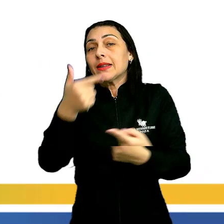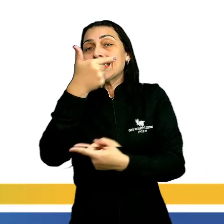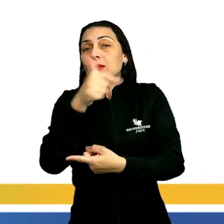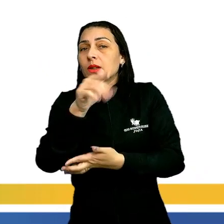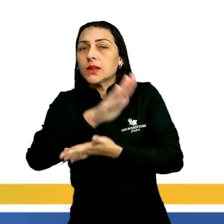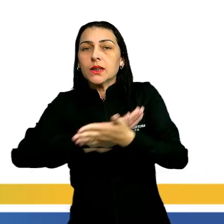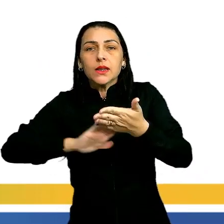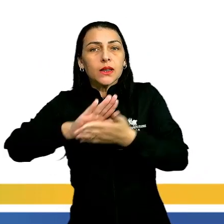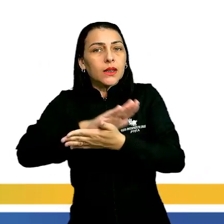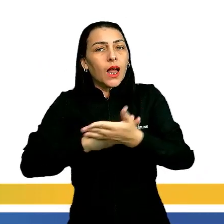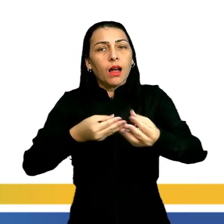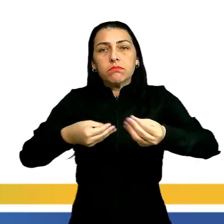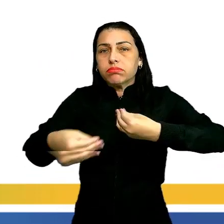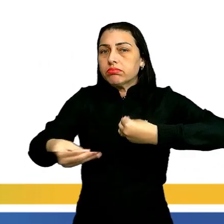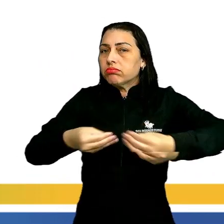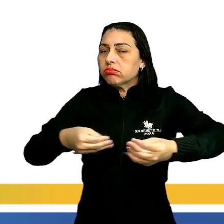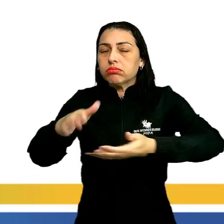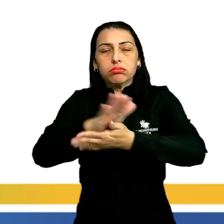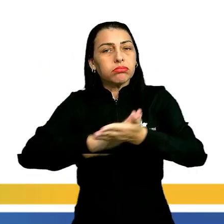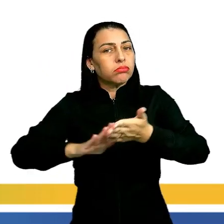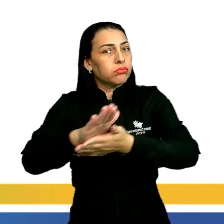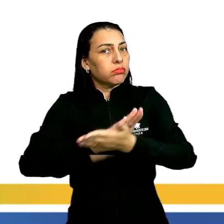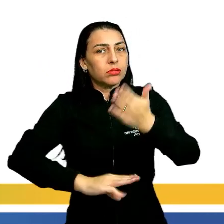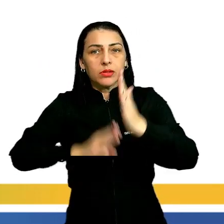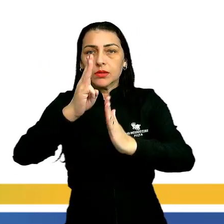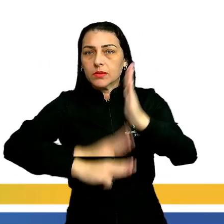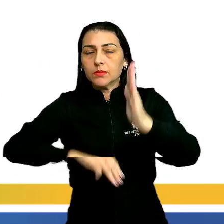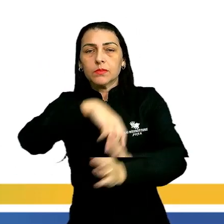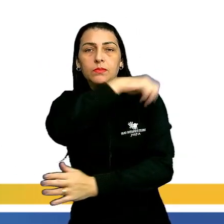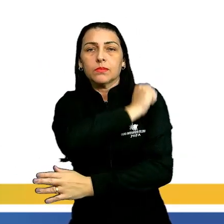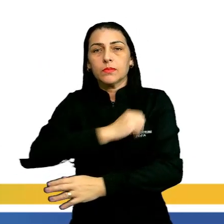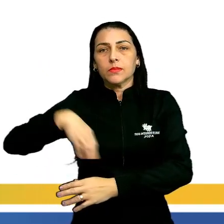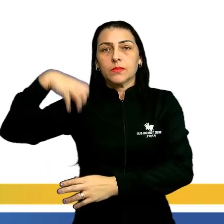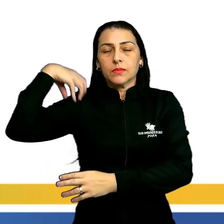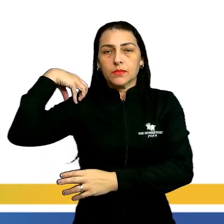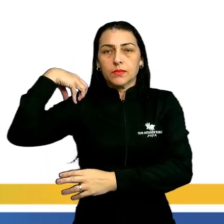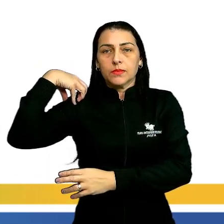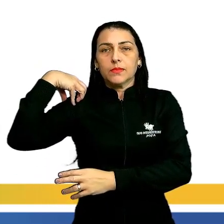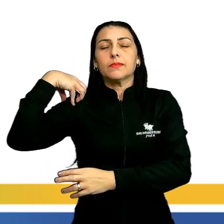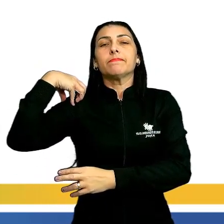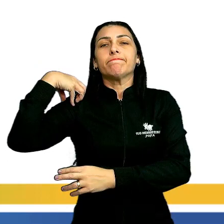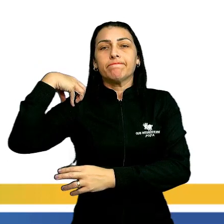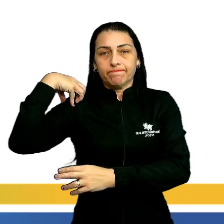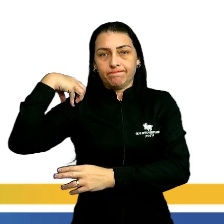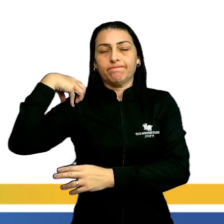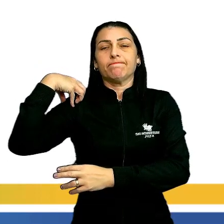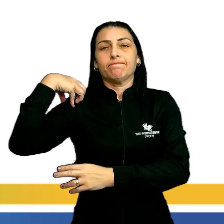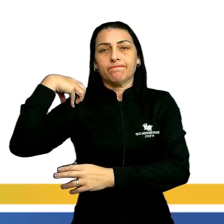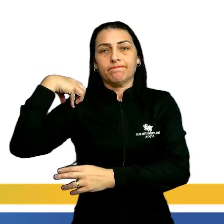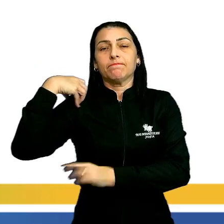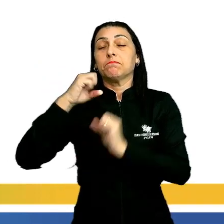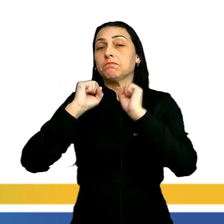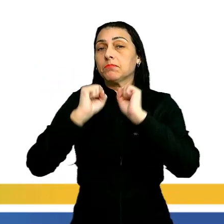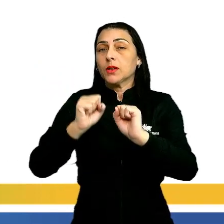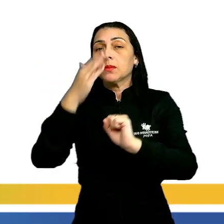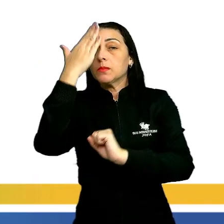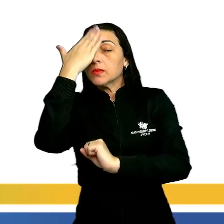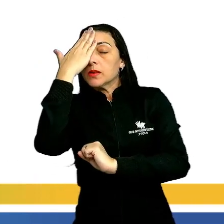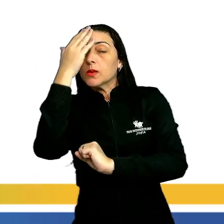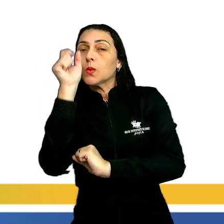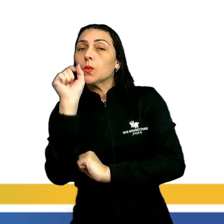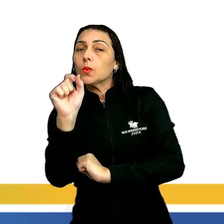tem nada de flexibilidade nos métodos aristotélicos. Então, é nesse sentido que nós podemos